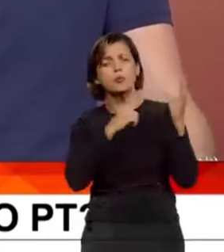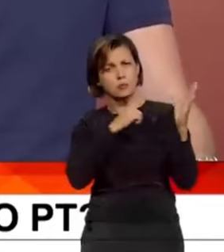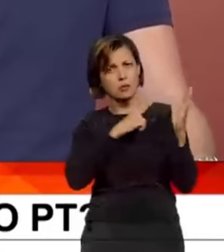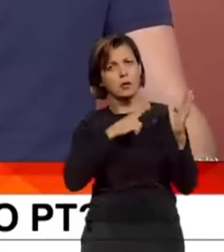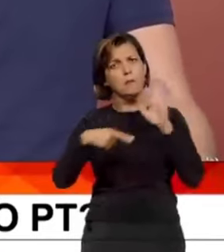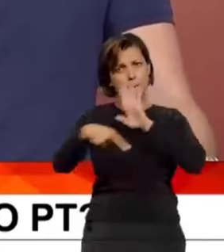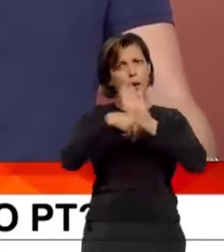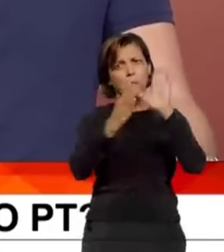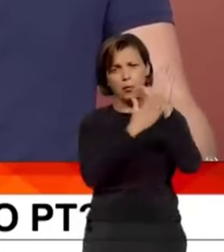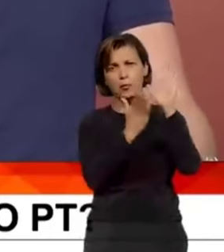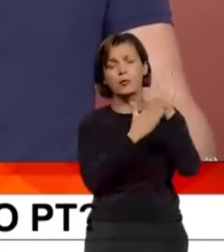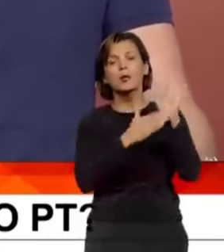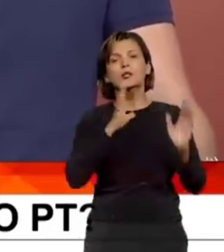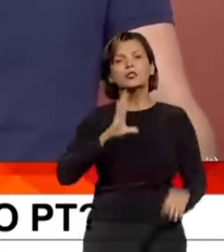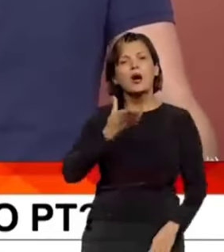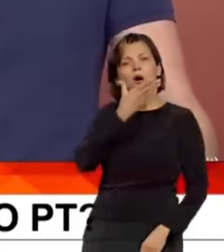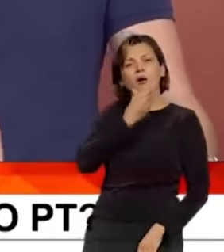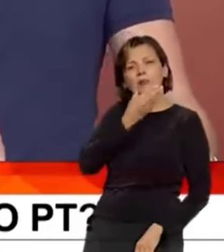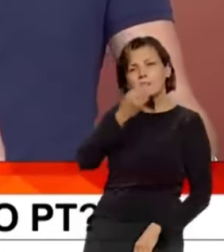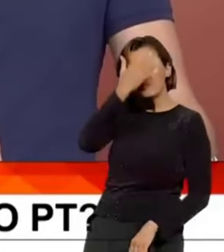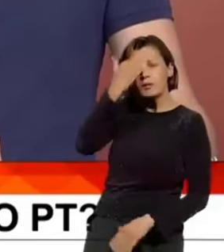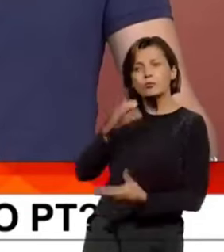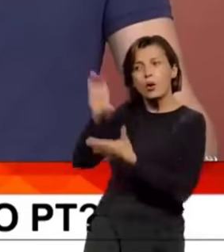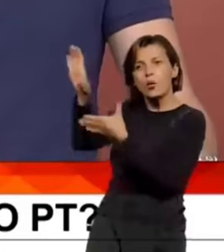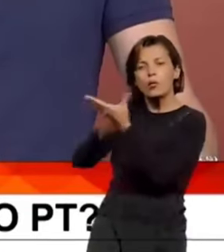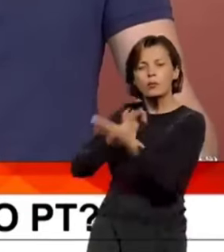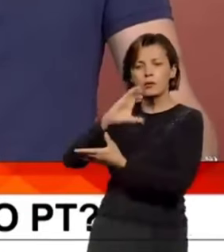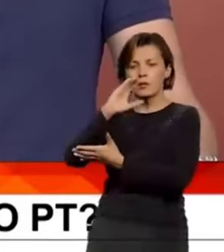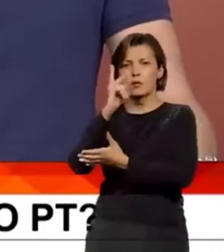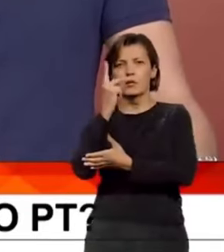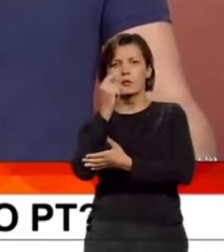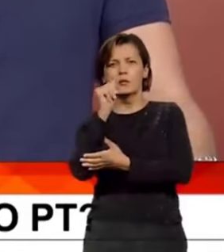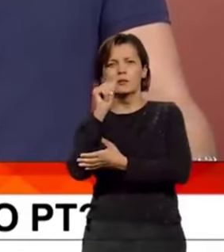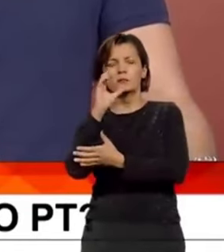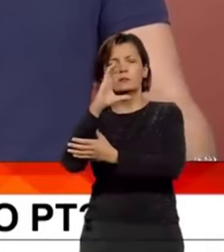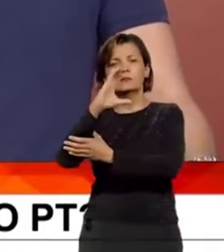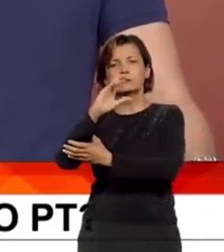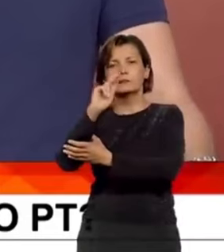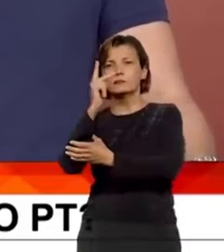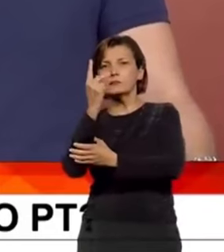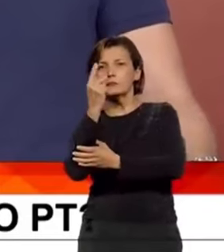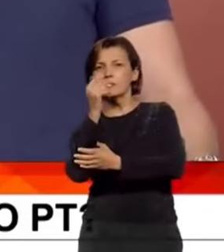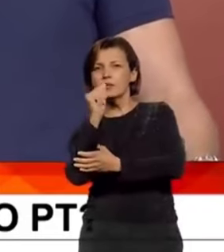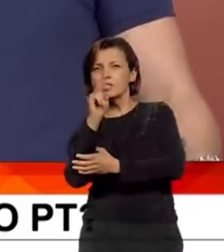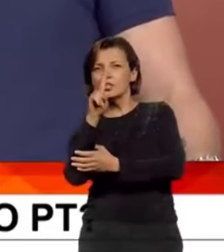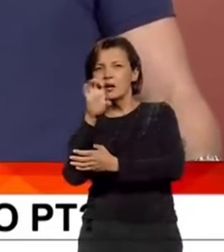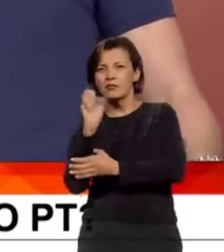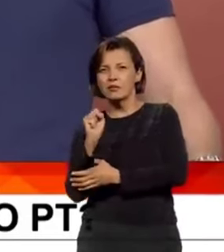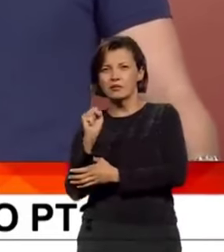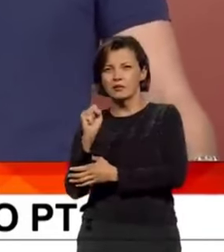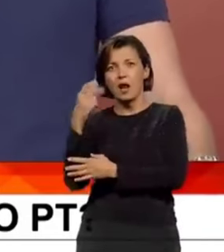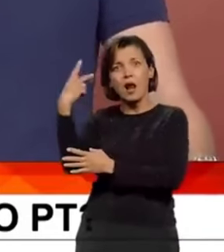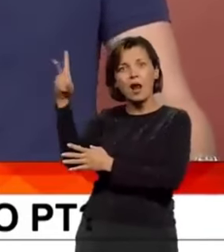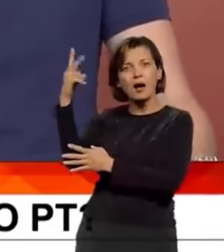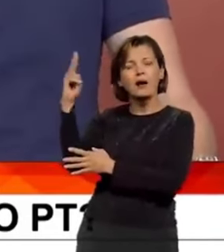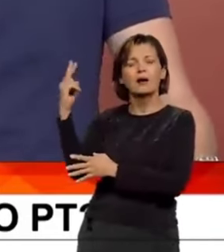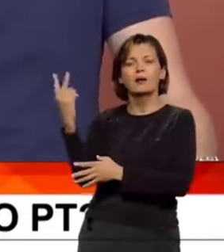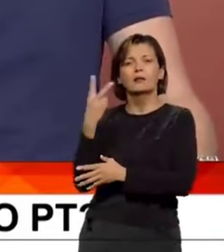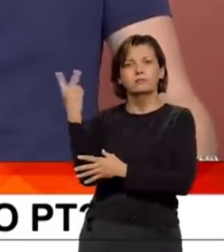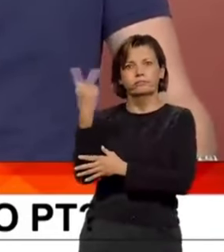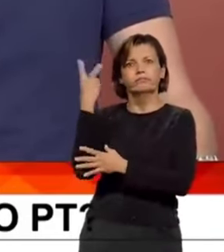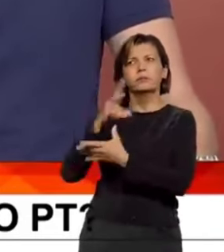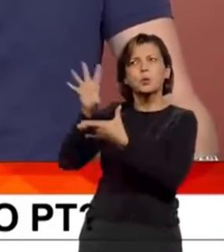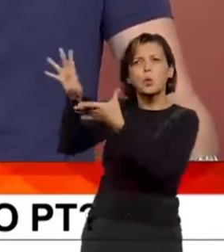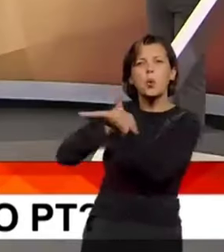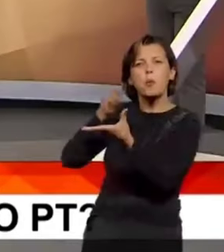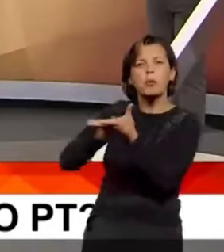aprisionamento do brasileiro você vai descobrir uma forma de promover o povo então nós vamos fazer o povo receber mais mas vai ter que trabalhar Pois uma